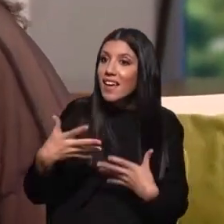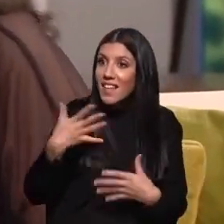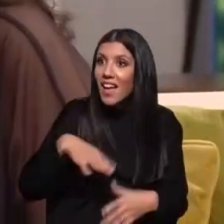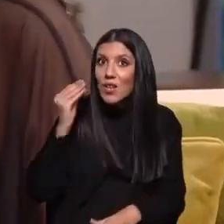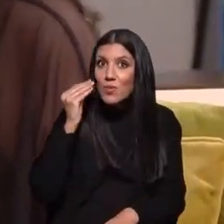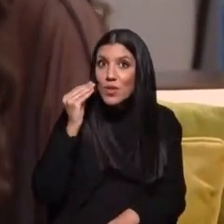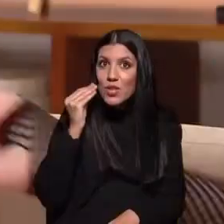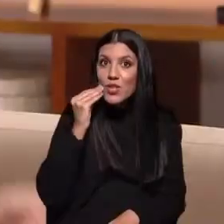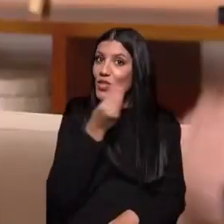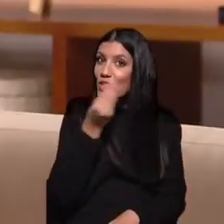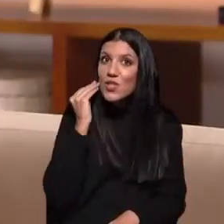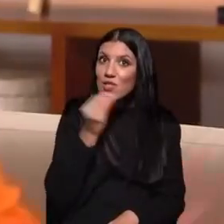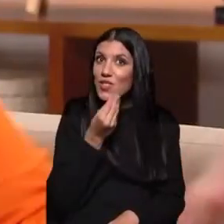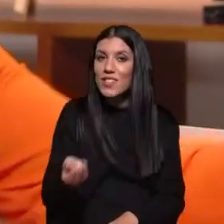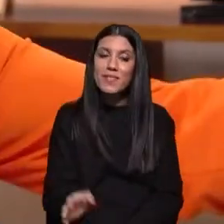beijinho?